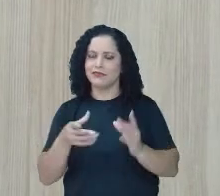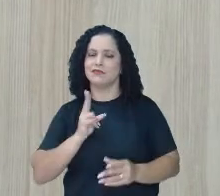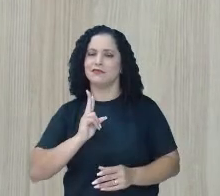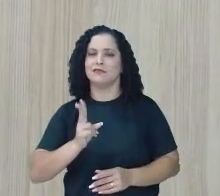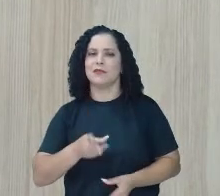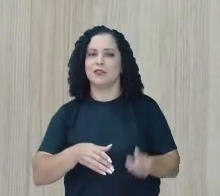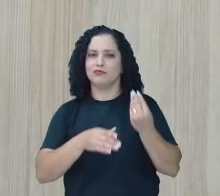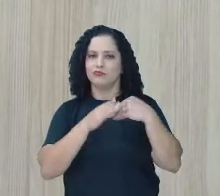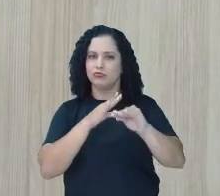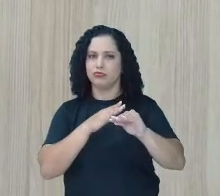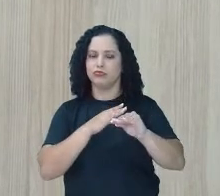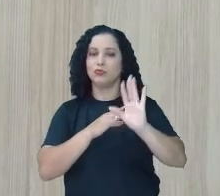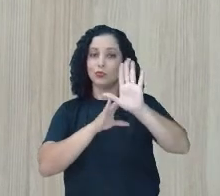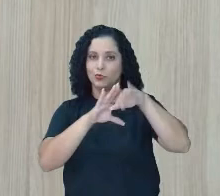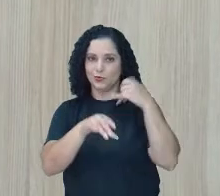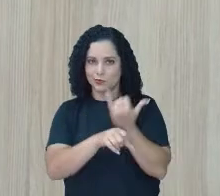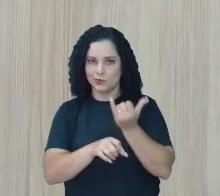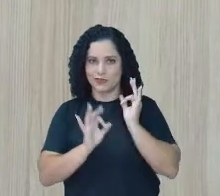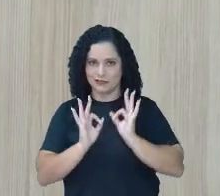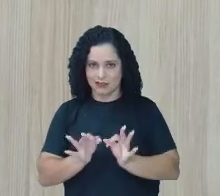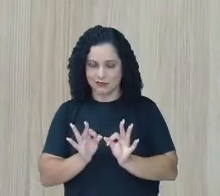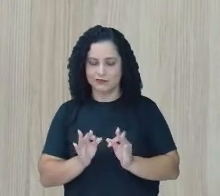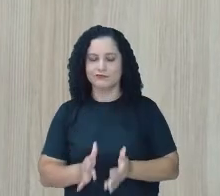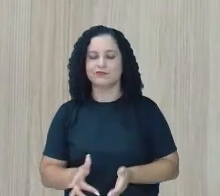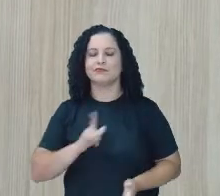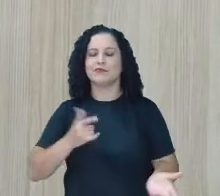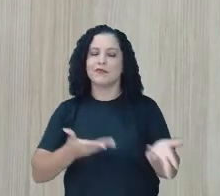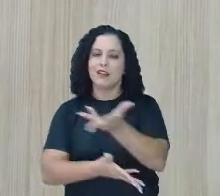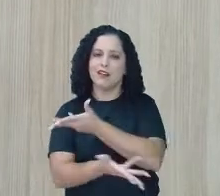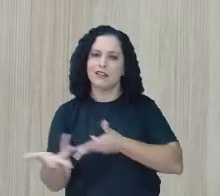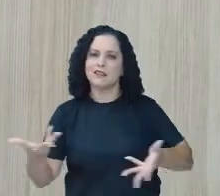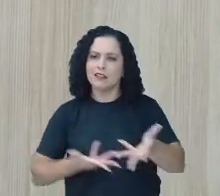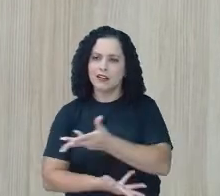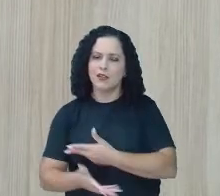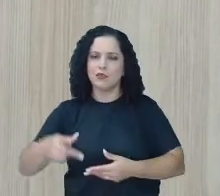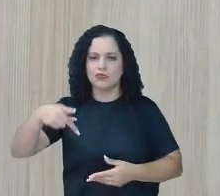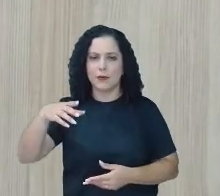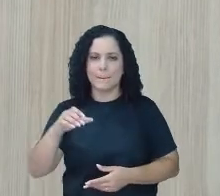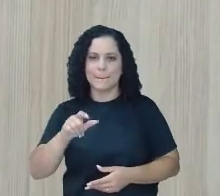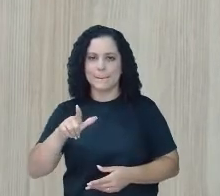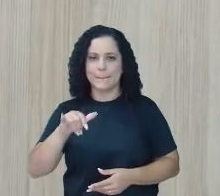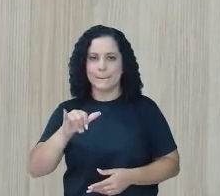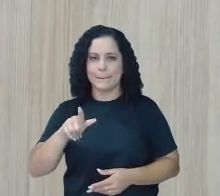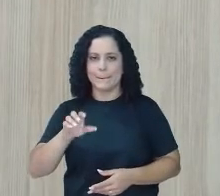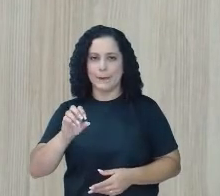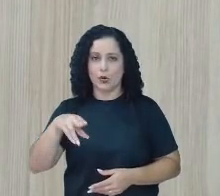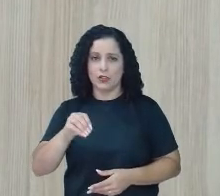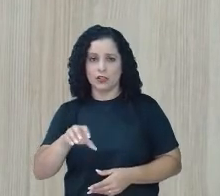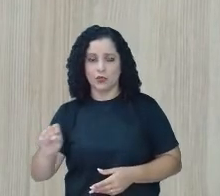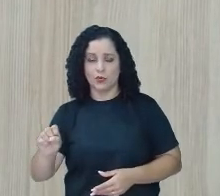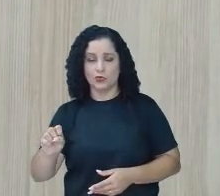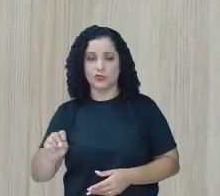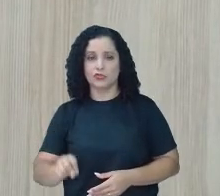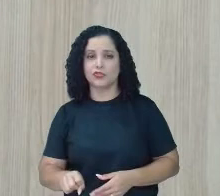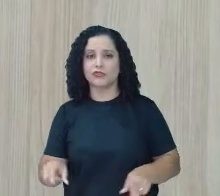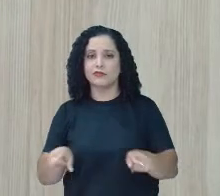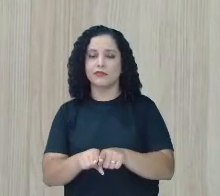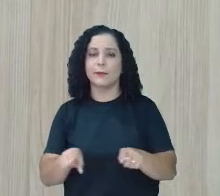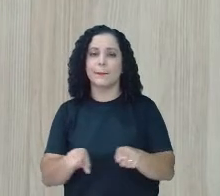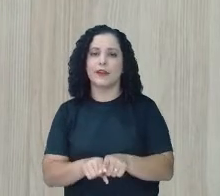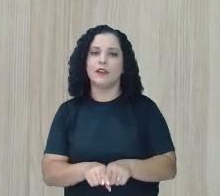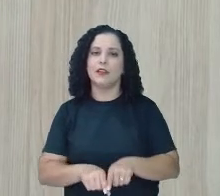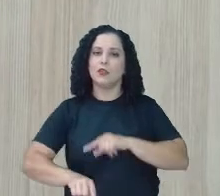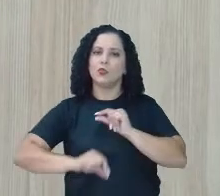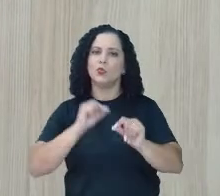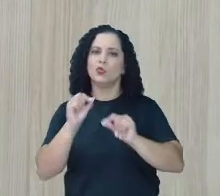aulas aí no YouTube, tá bom? Então, lembre dessa relação aí dos polígonos que Briane trouxe para a gente, certo? A questão aí dos